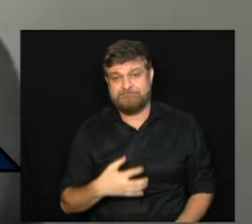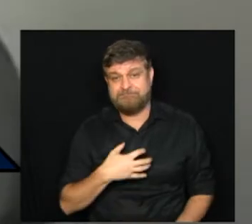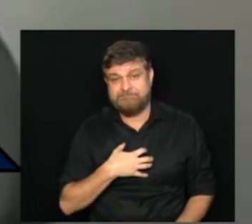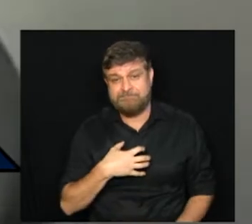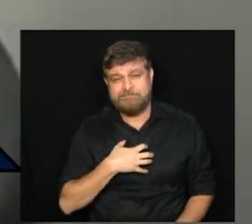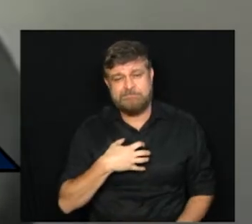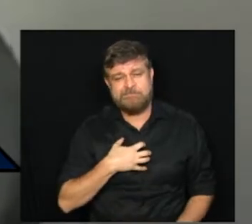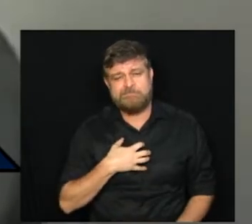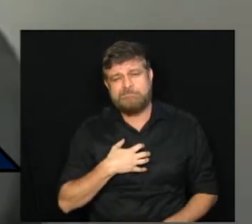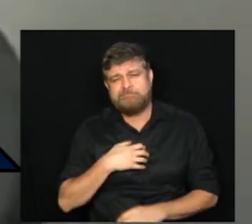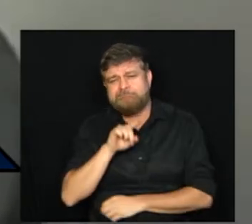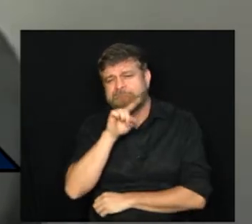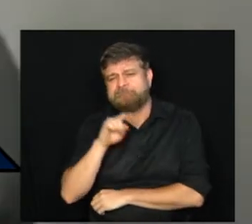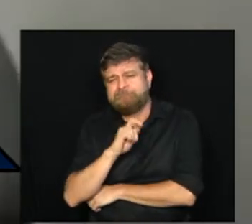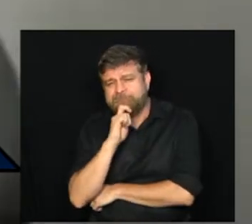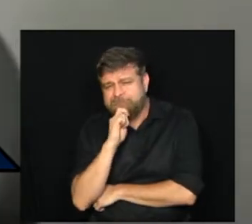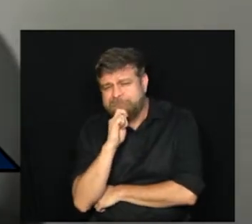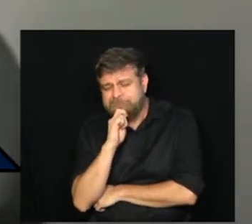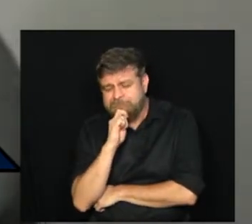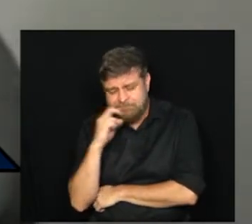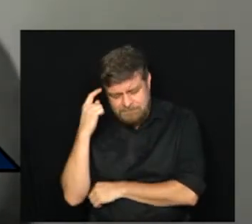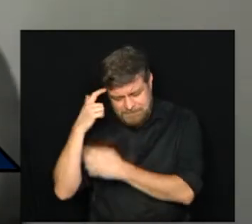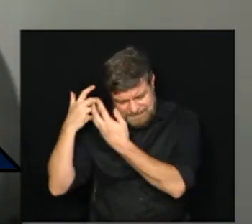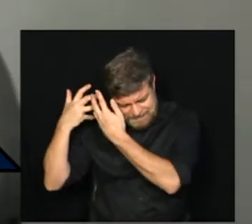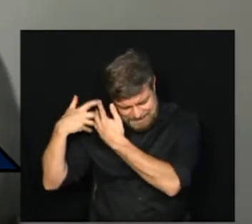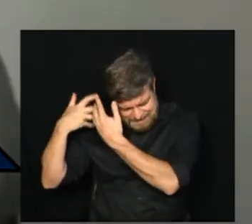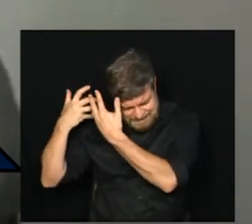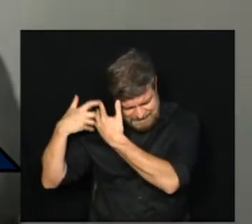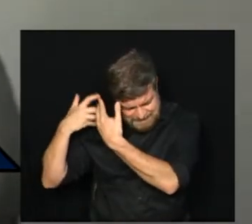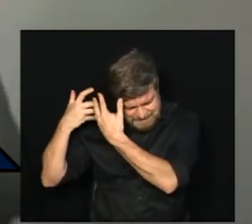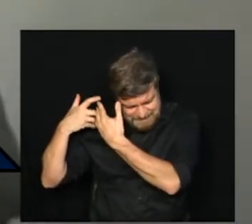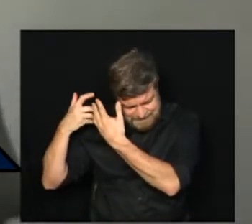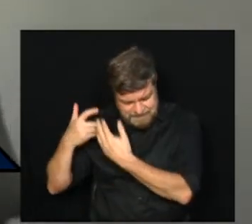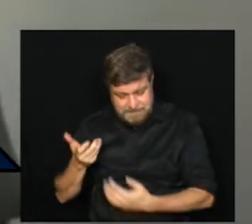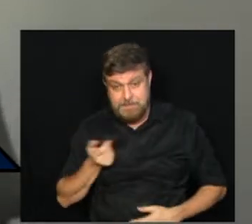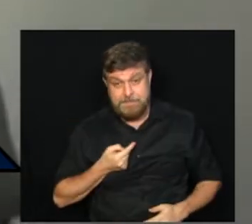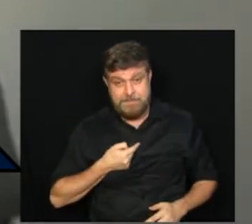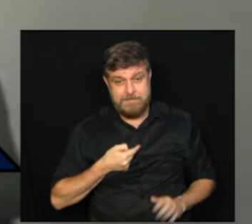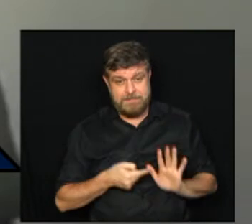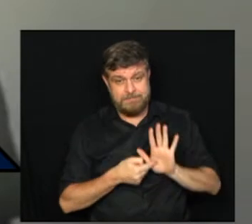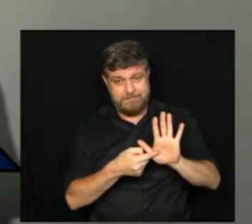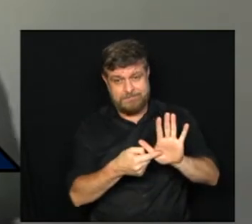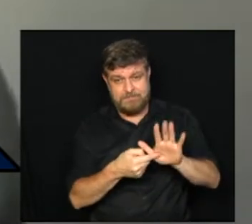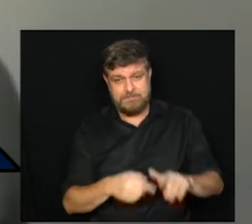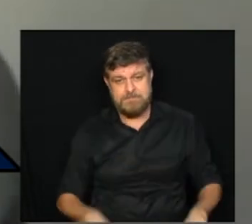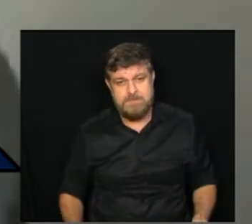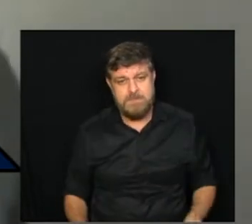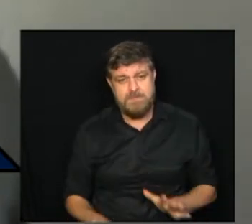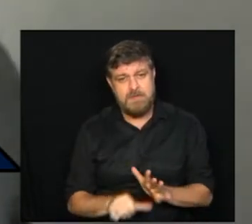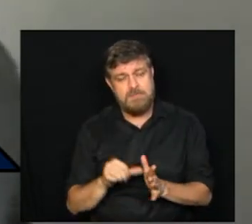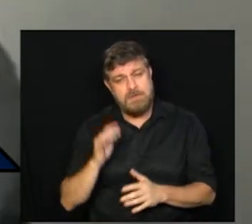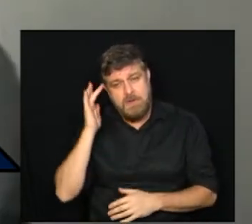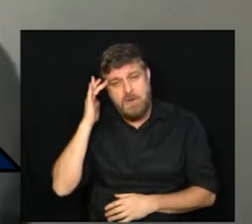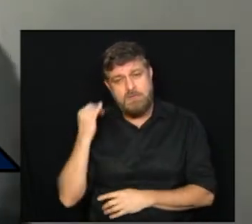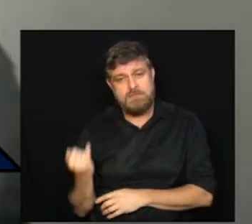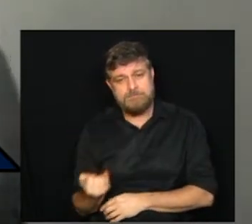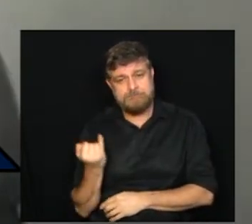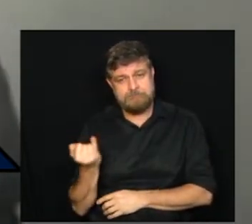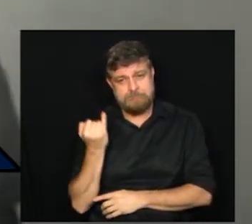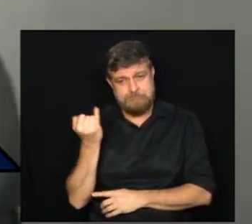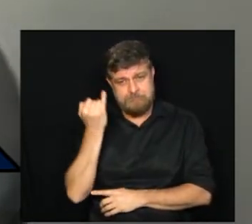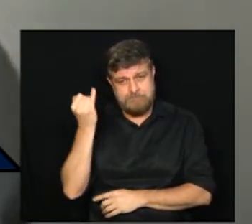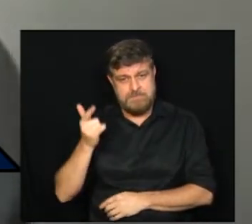muitos questionamentos, muitas sugestões e muitas coisas para apontar, né? Primeiro, eu acho importante demais a